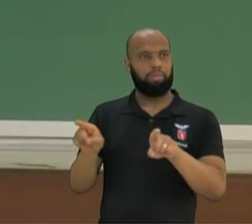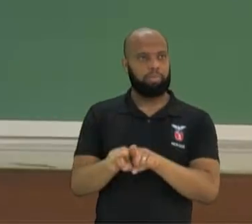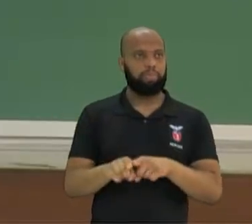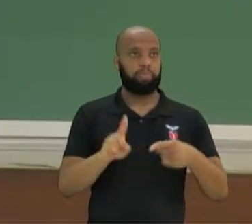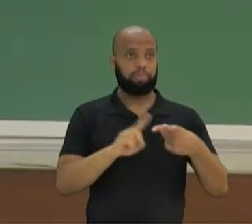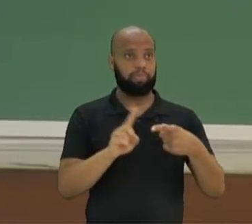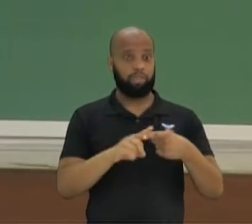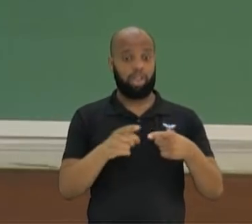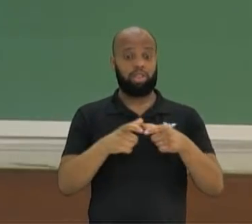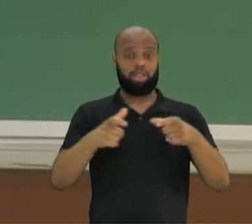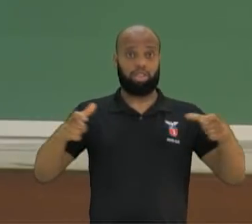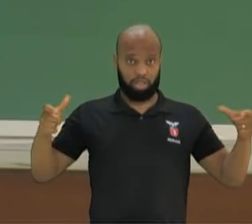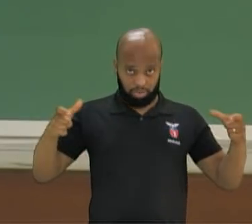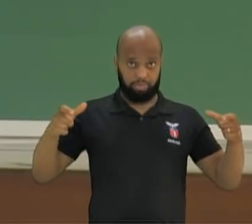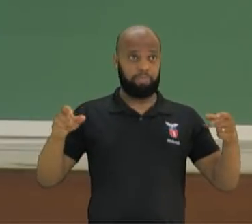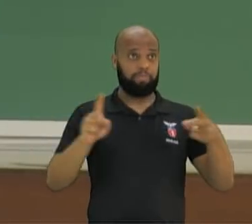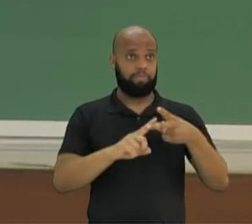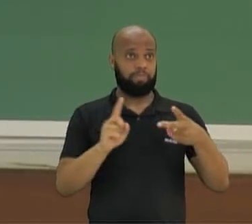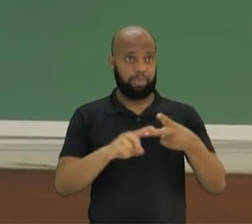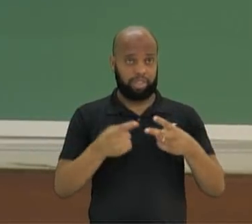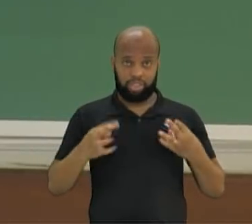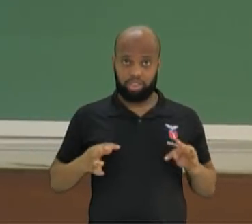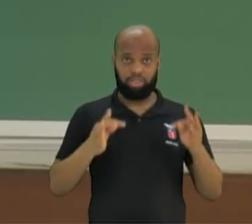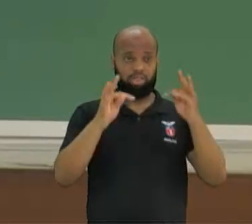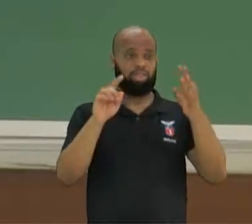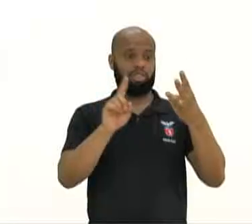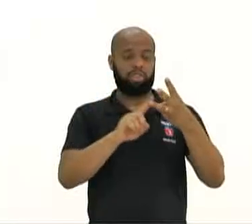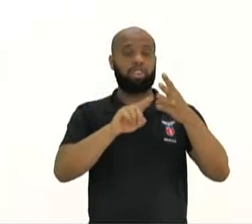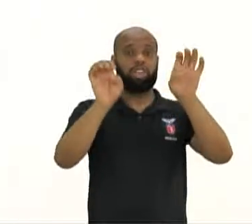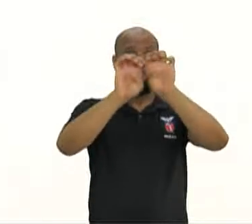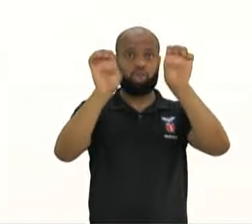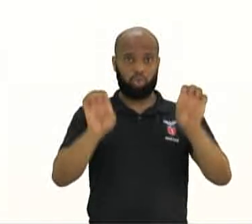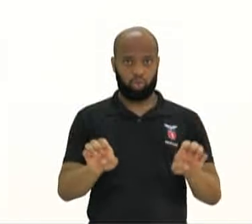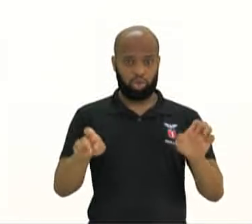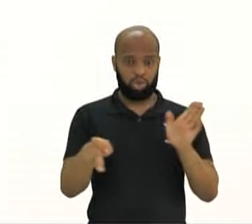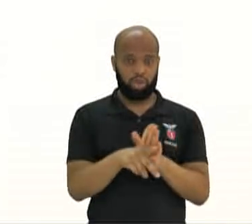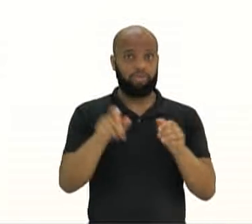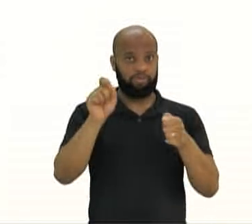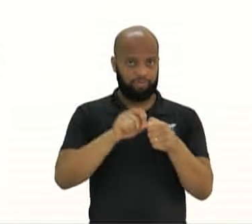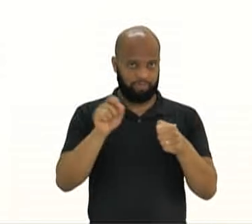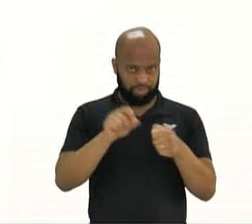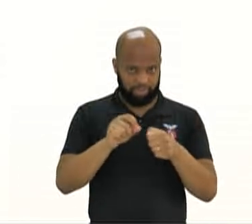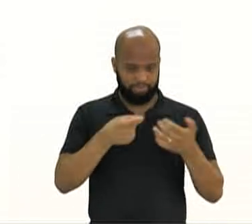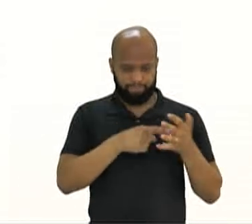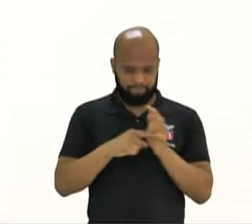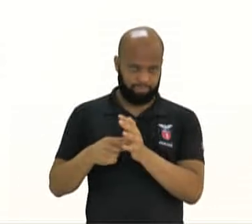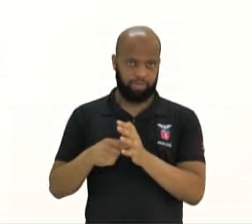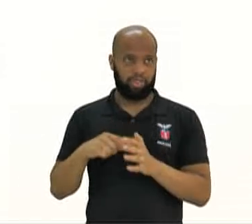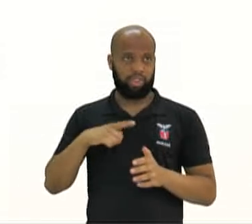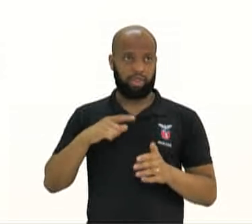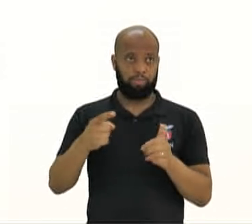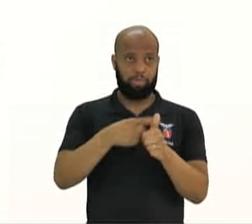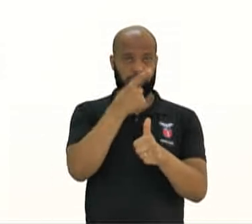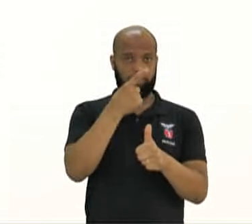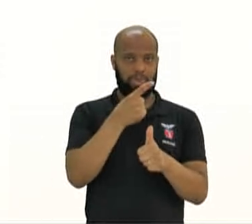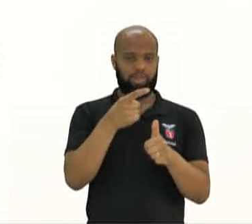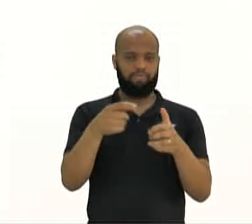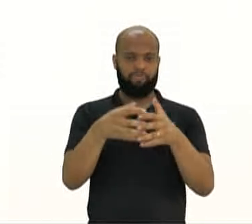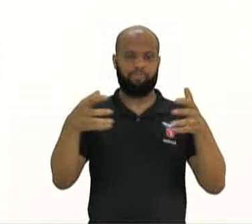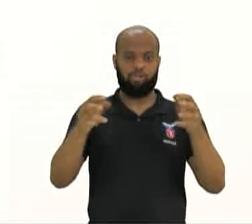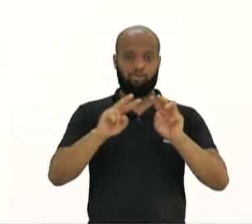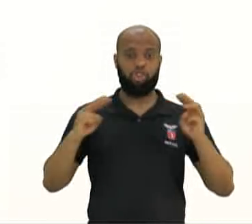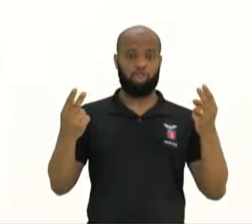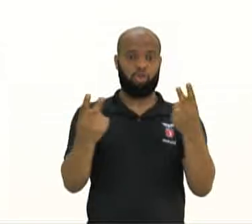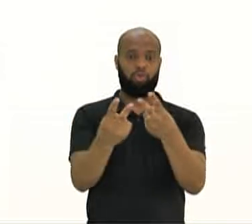nas atividades agropecuárias e essa estrutura operacional. A primeira, do volume, tamanho dos rebanhos